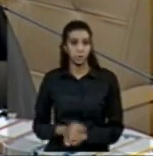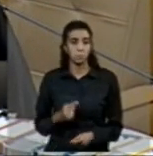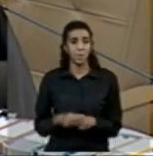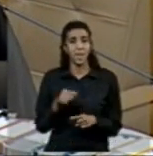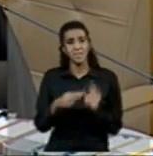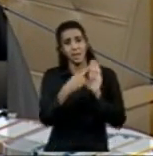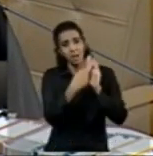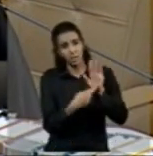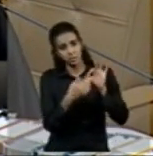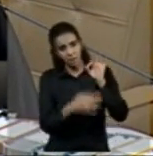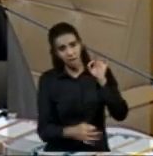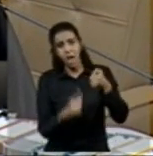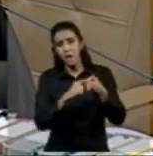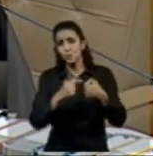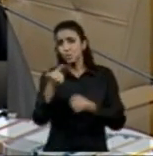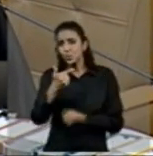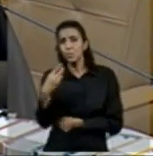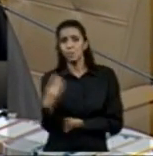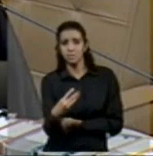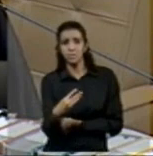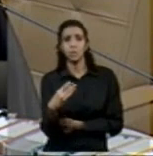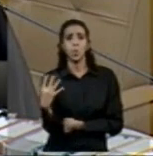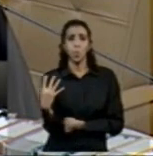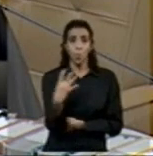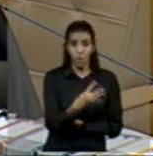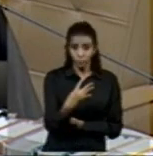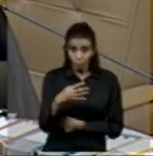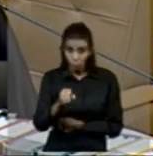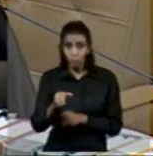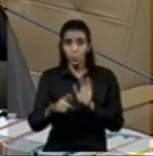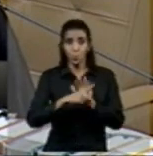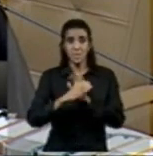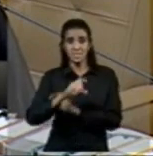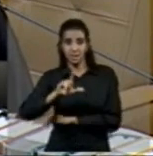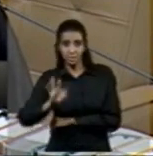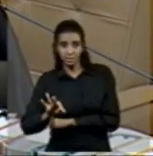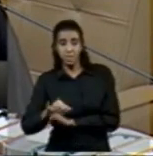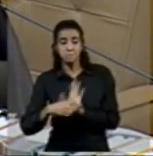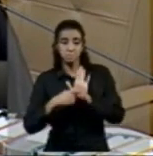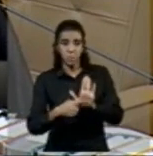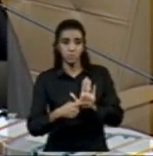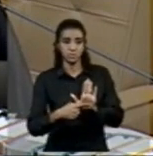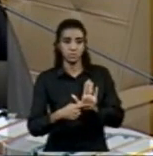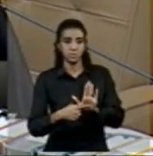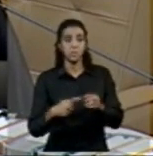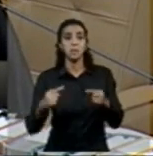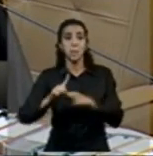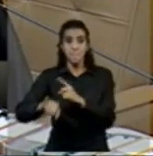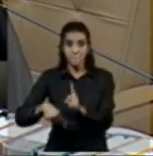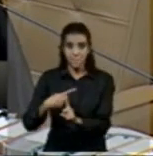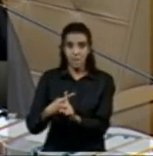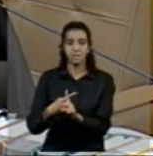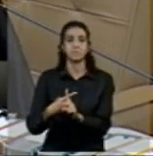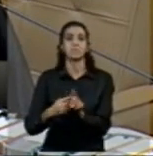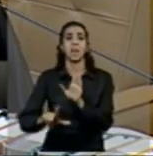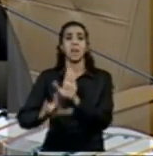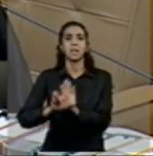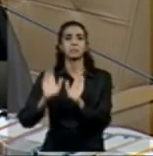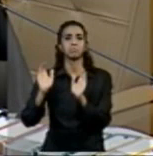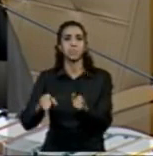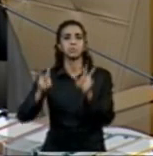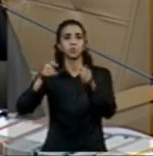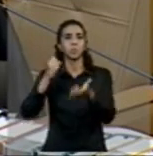dessas normas, artigos 2º, 3º, 448 da CLT, ponderada com a legislação específica sobre